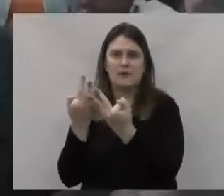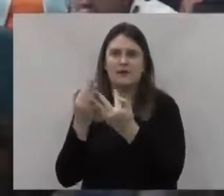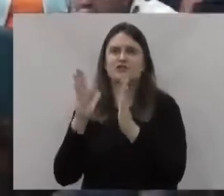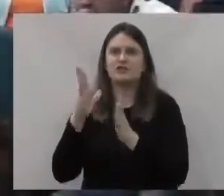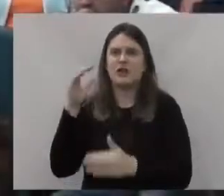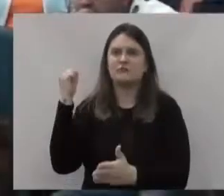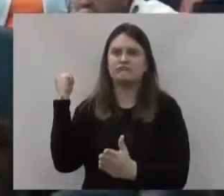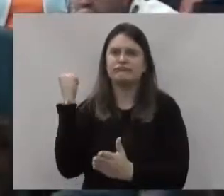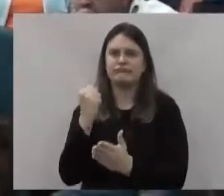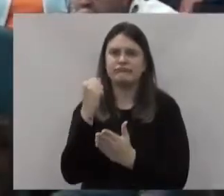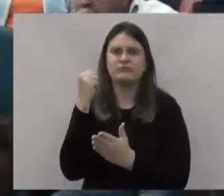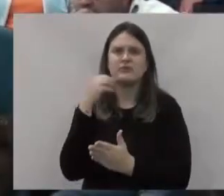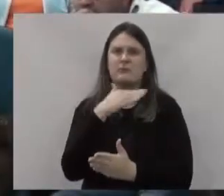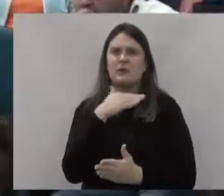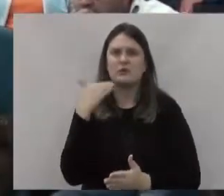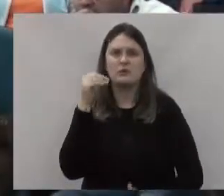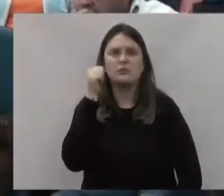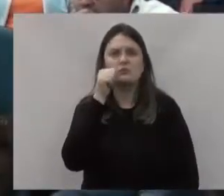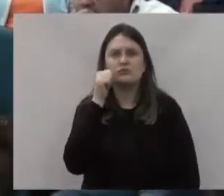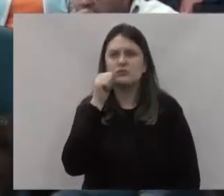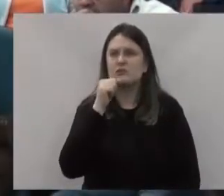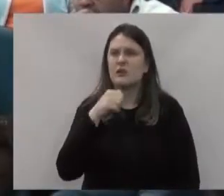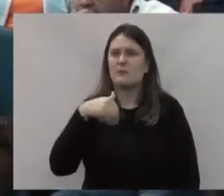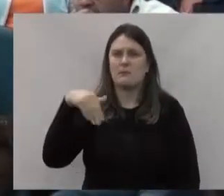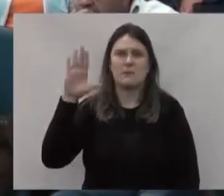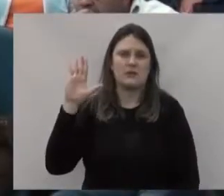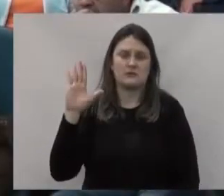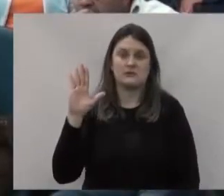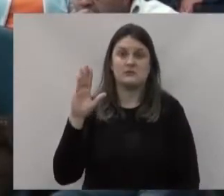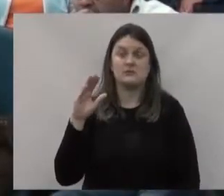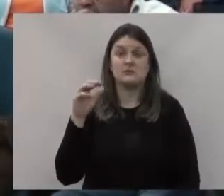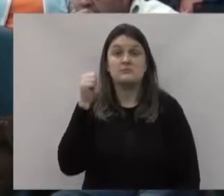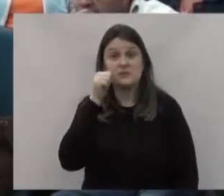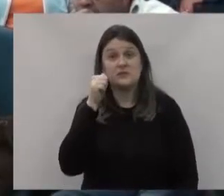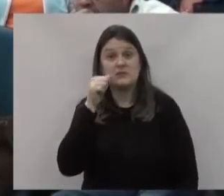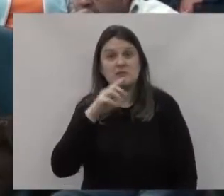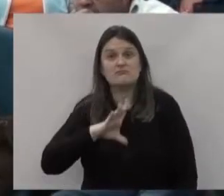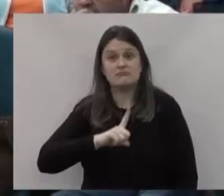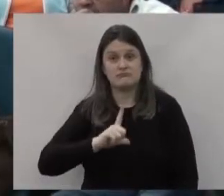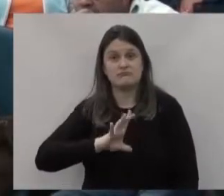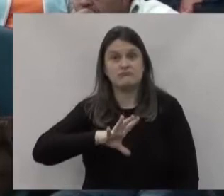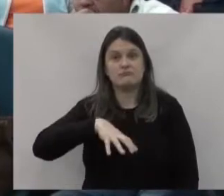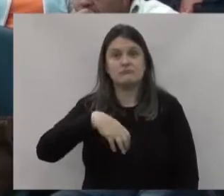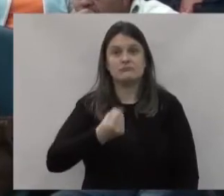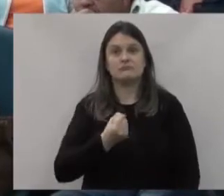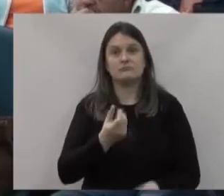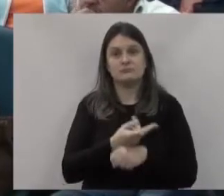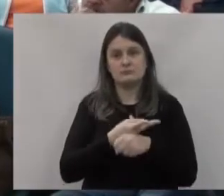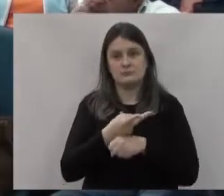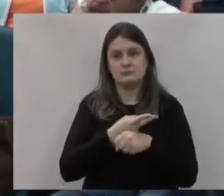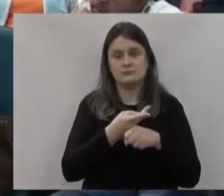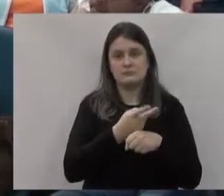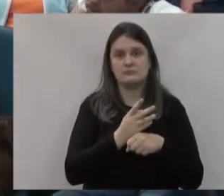matou milhares de mulheres, é que ela procurou ajuda.